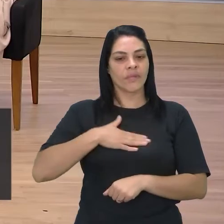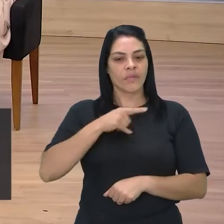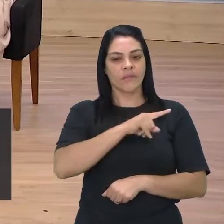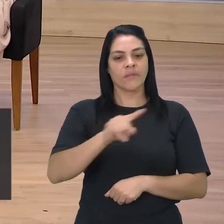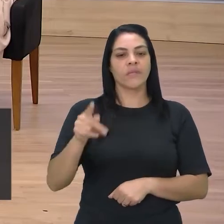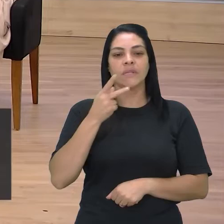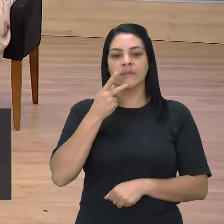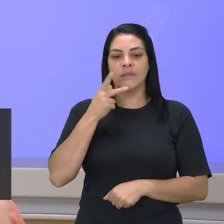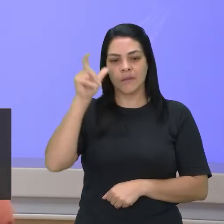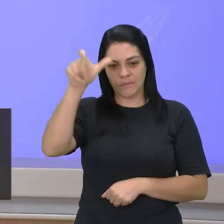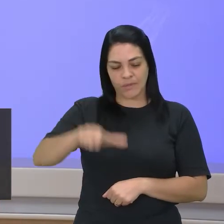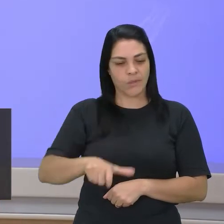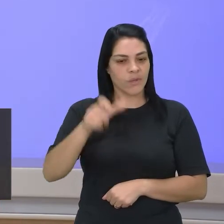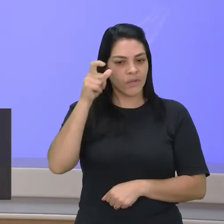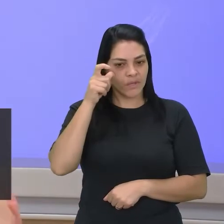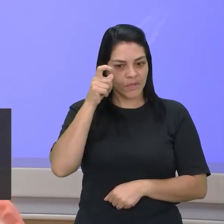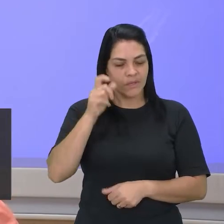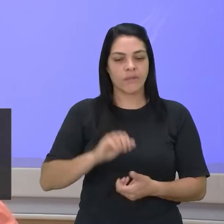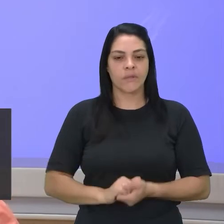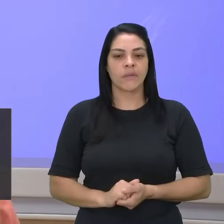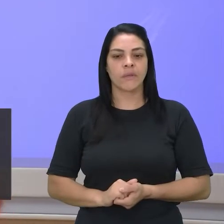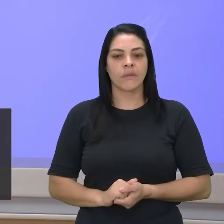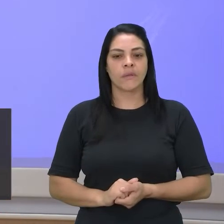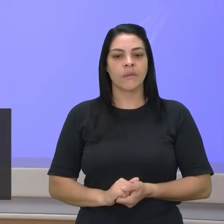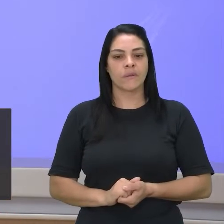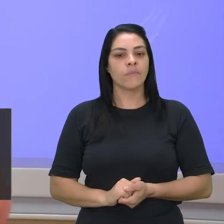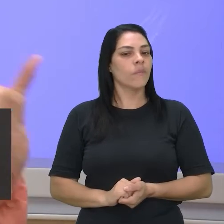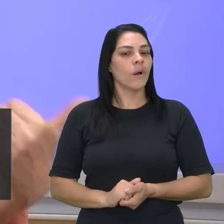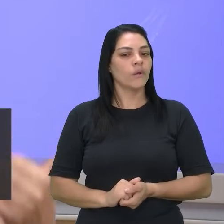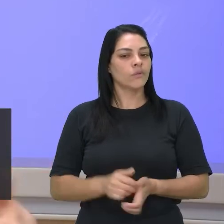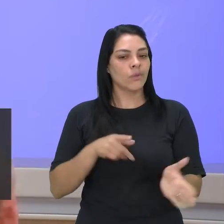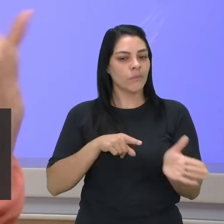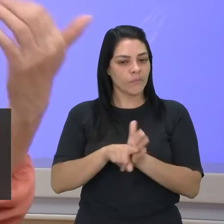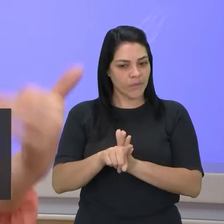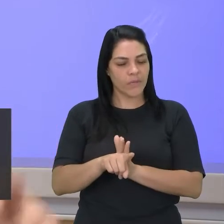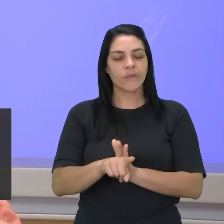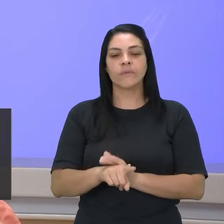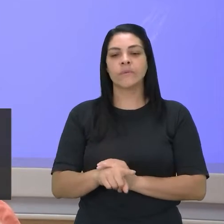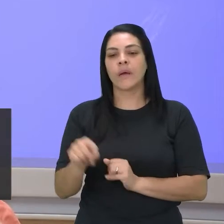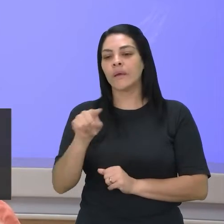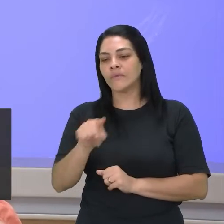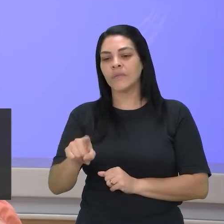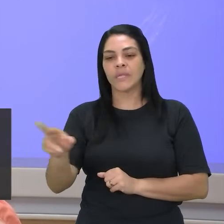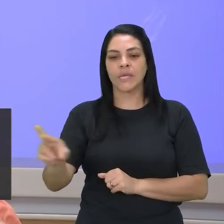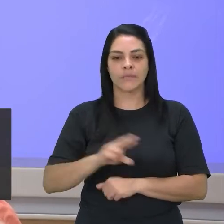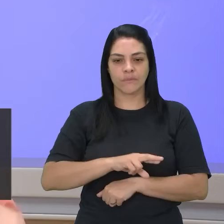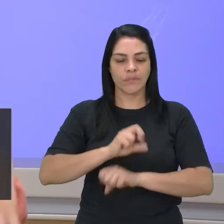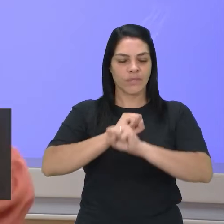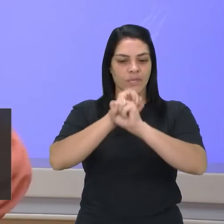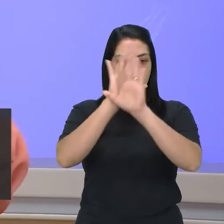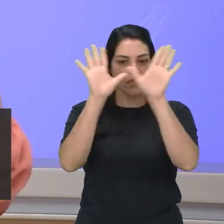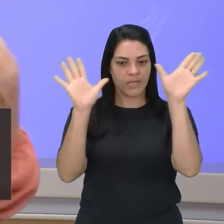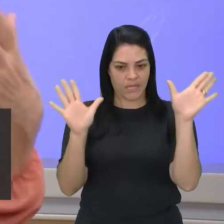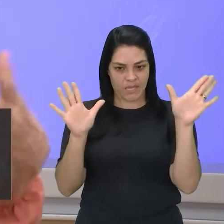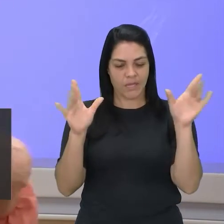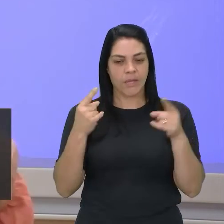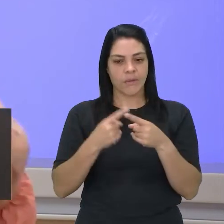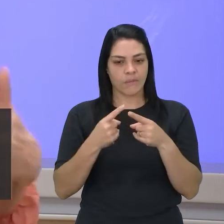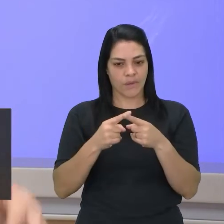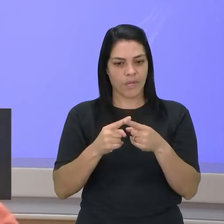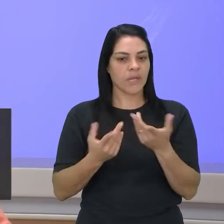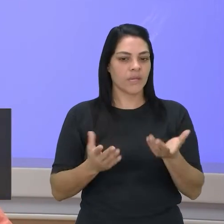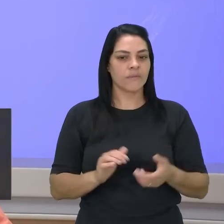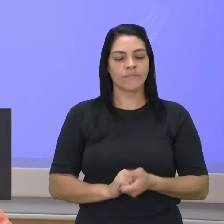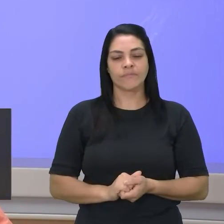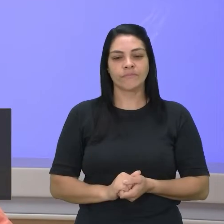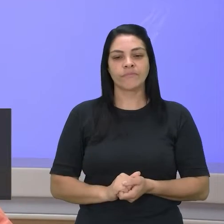estiver assistindo, colocar algumas perguntas aí, se algumas dúvidas que eles tenham para você poder responder, Gabriela. Porque como é um programa assim...